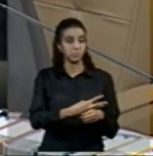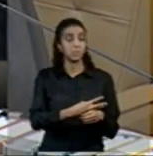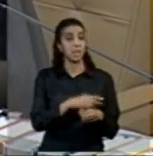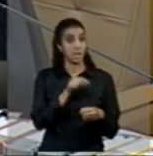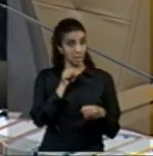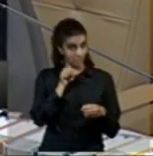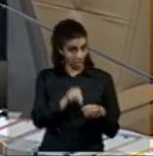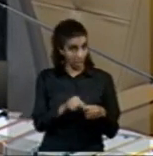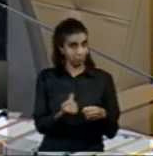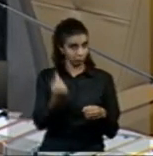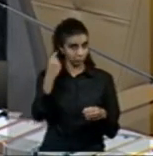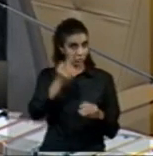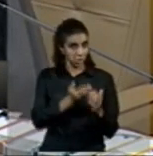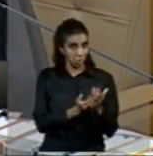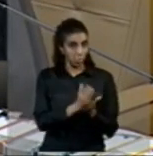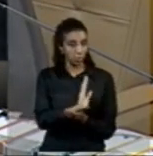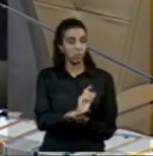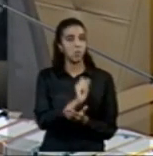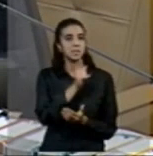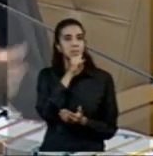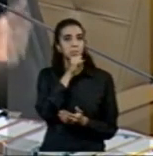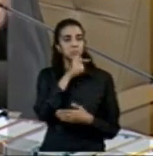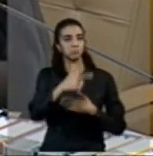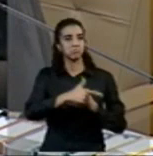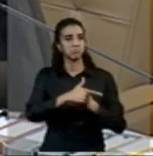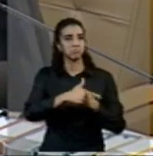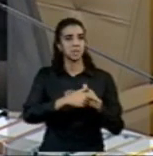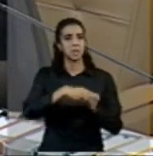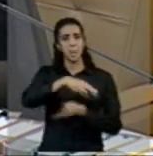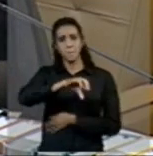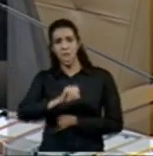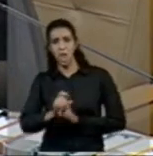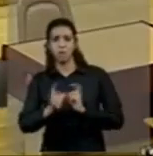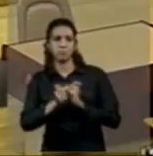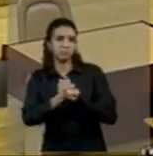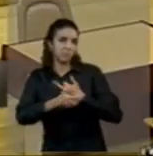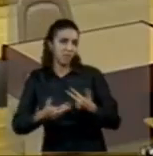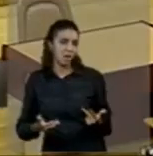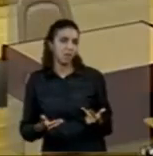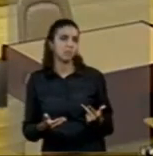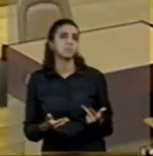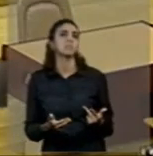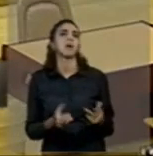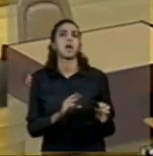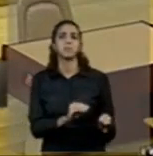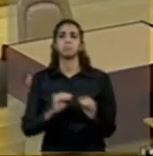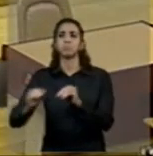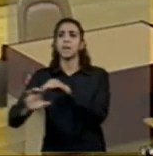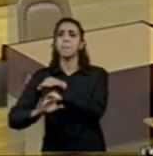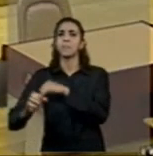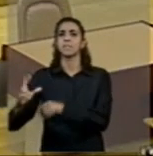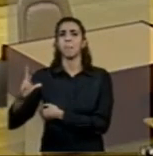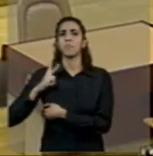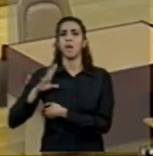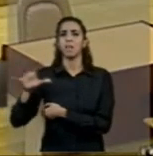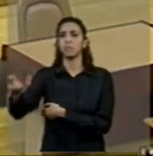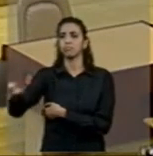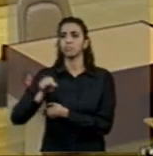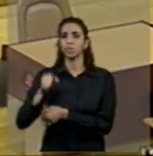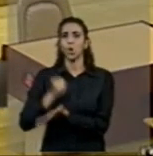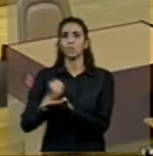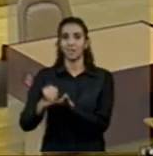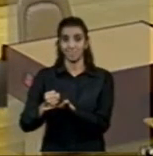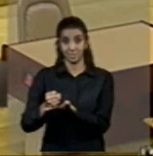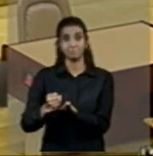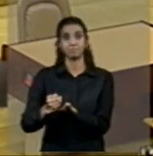foi autorizada a transferência de atividades meramente executivas para atividade privada, com o propósito